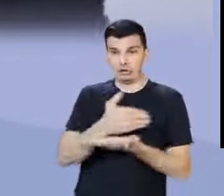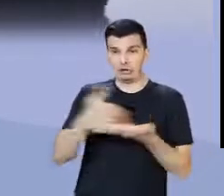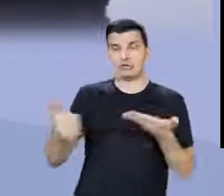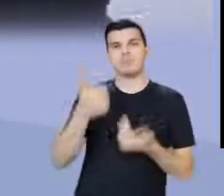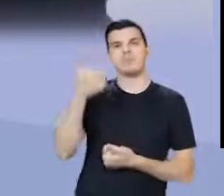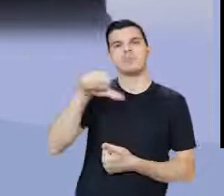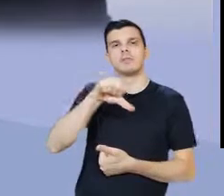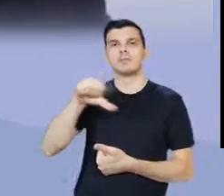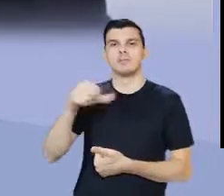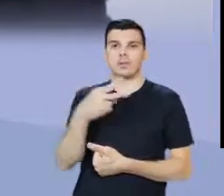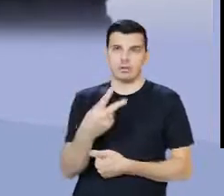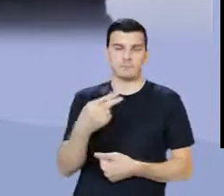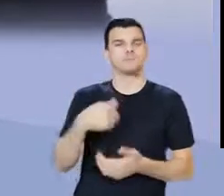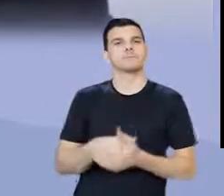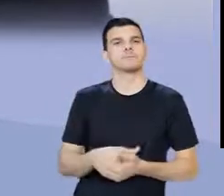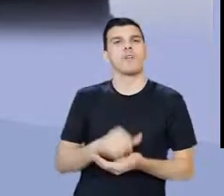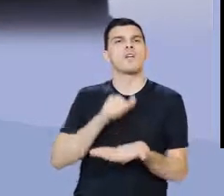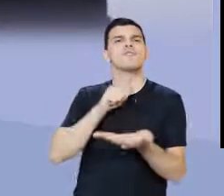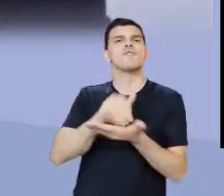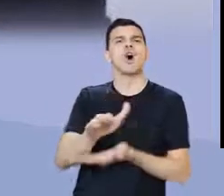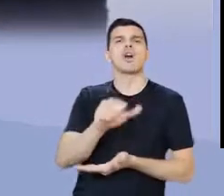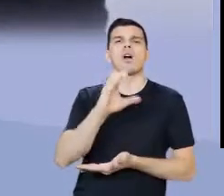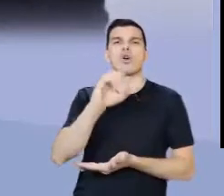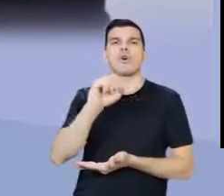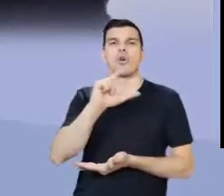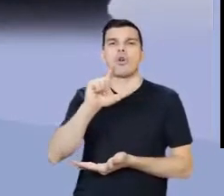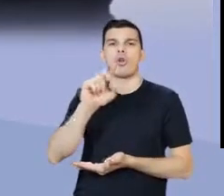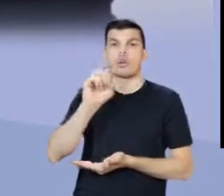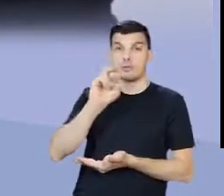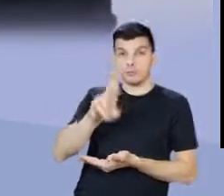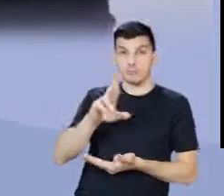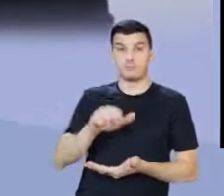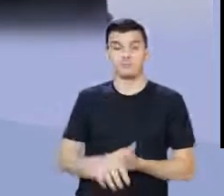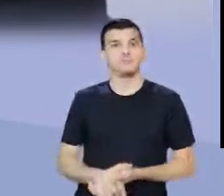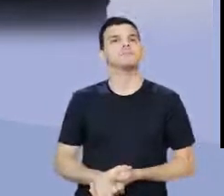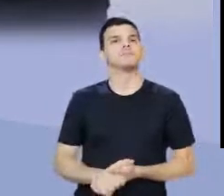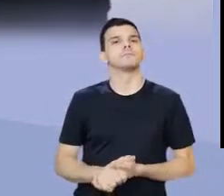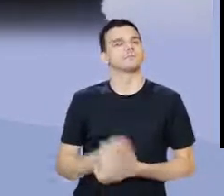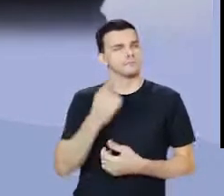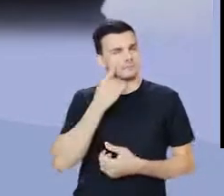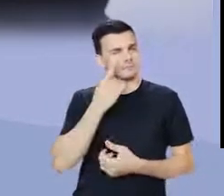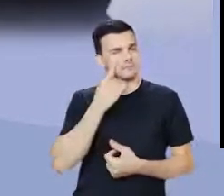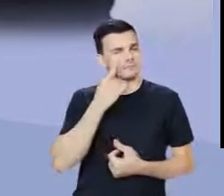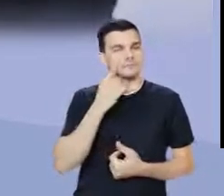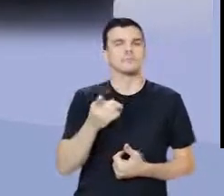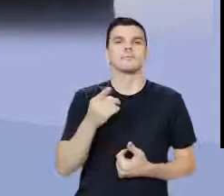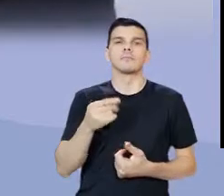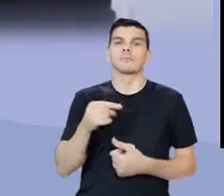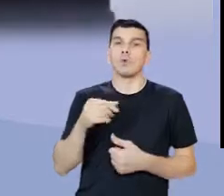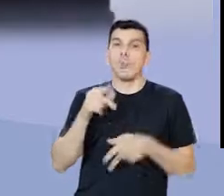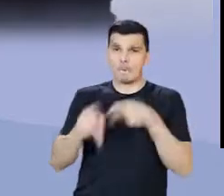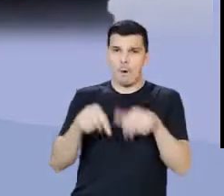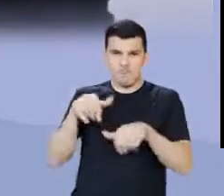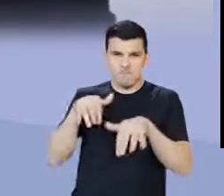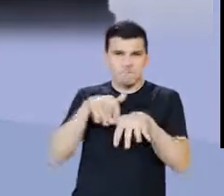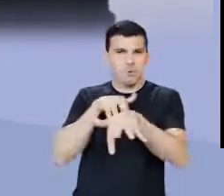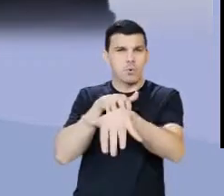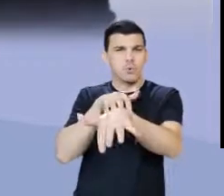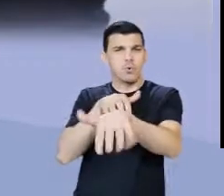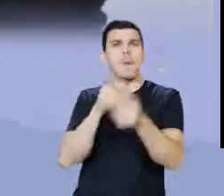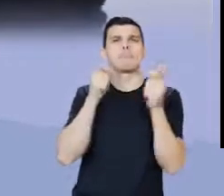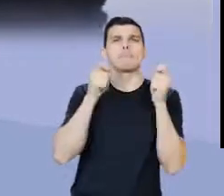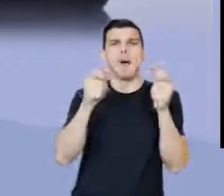da história. Lá em 92, o movimento Fora Collor, cuidado com esse movimento, o movimento Fora Collor, então, indo para as ruas